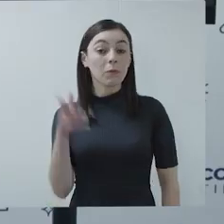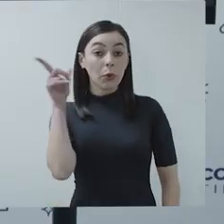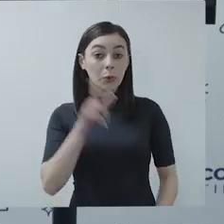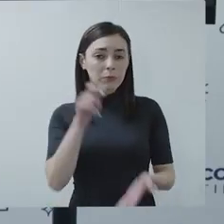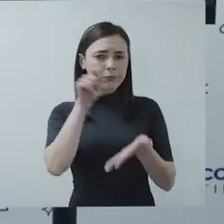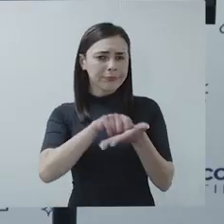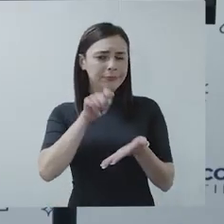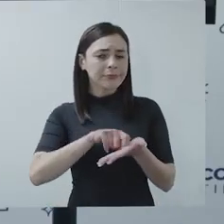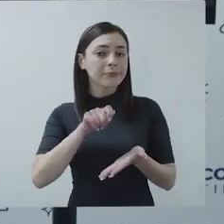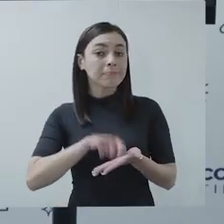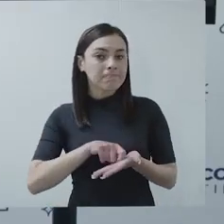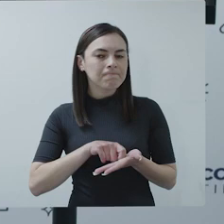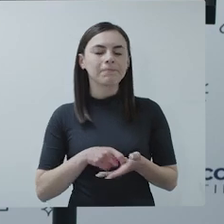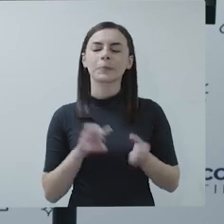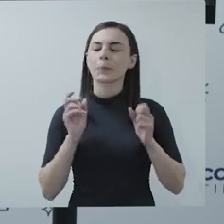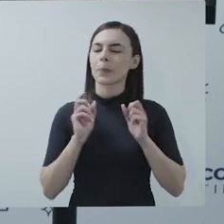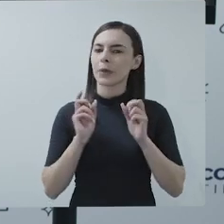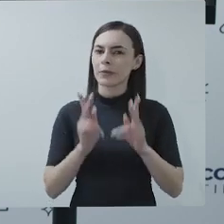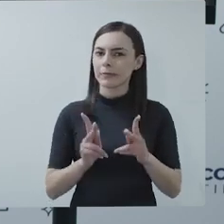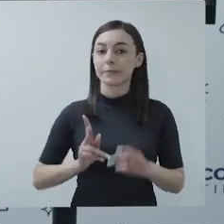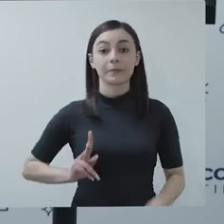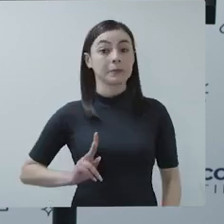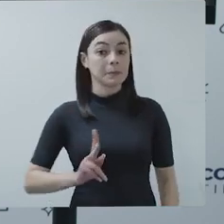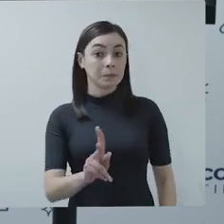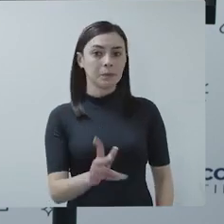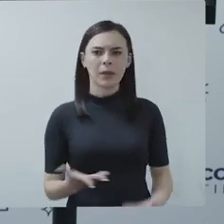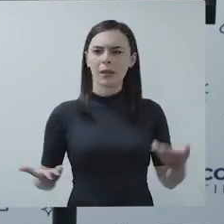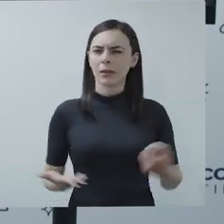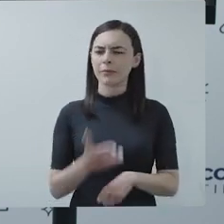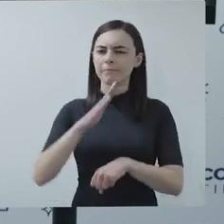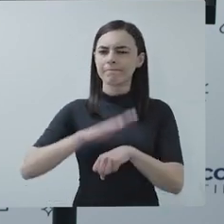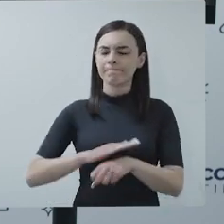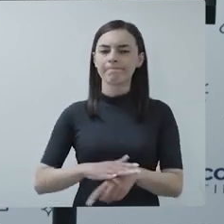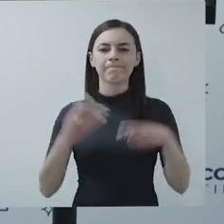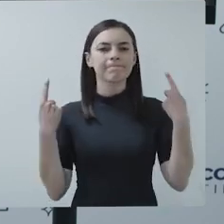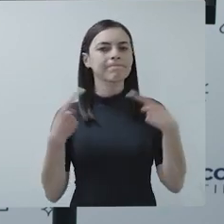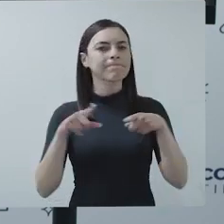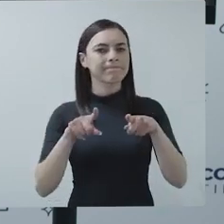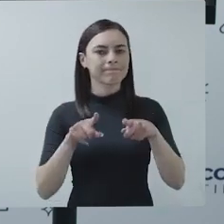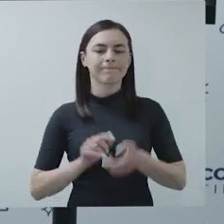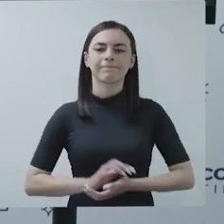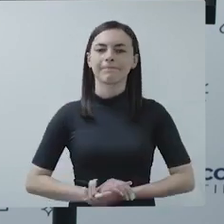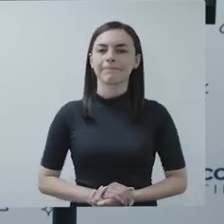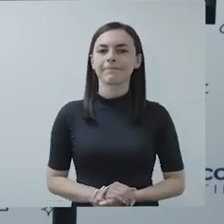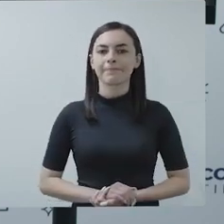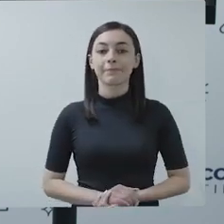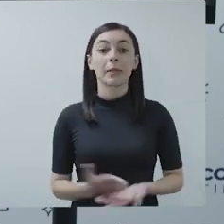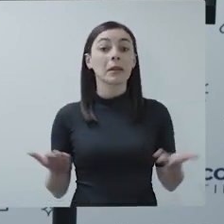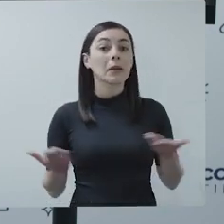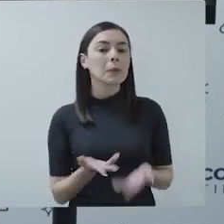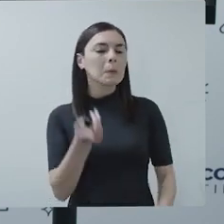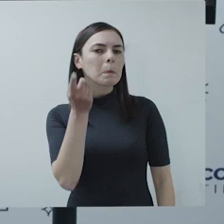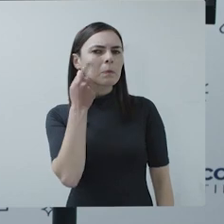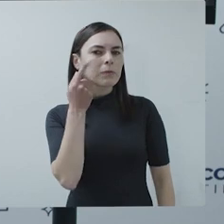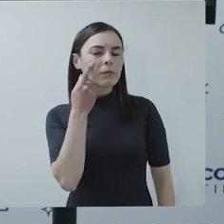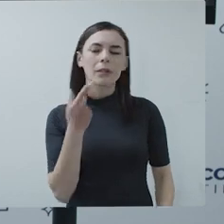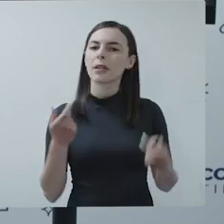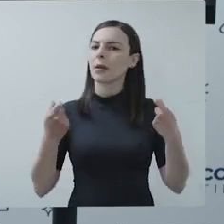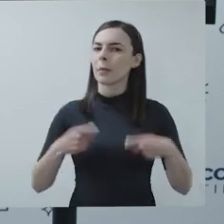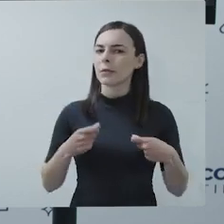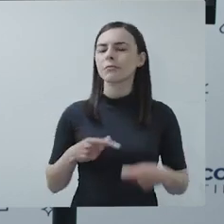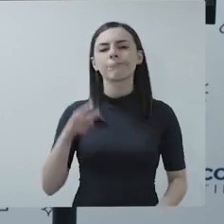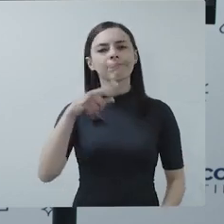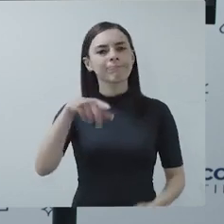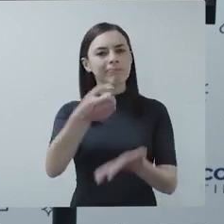Conseguiram fazer o registro? Então vamos lá. Vamos agora para o nosso desafio. Vamos ver. Vou precisar da ajuda